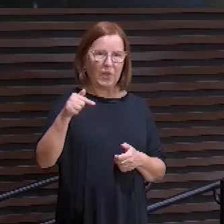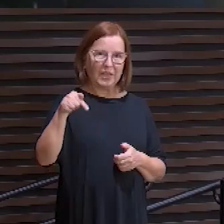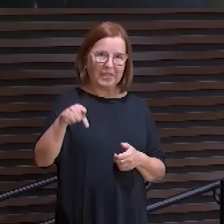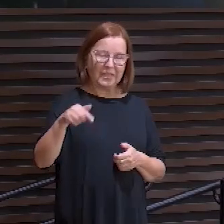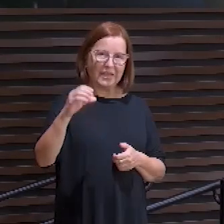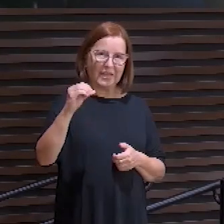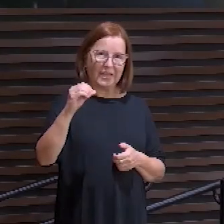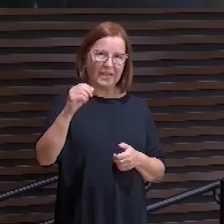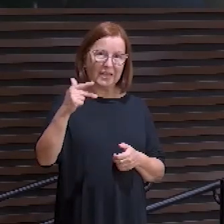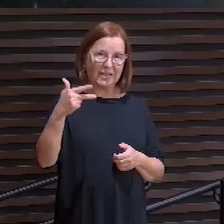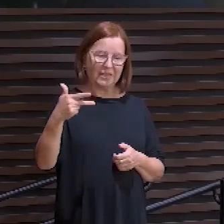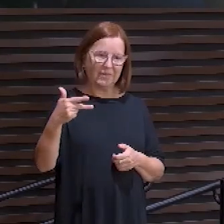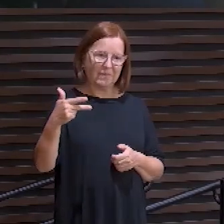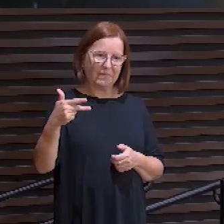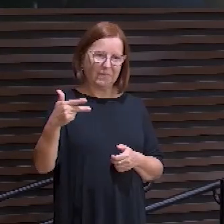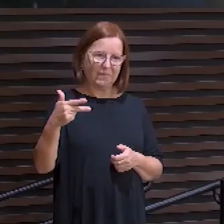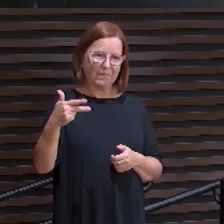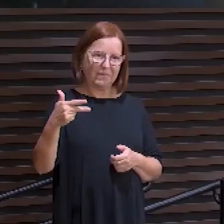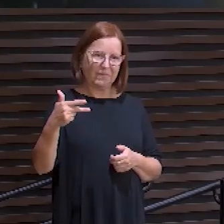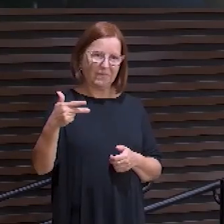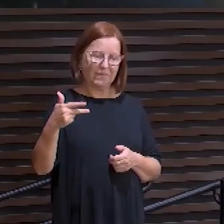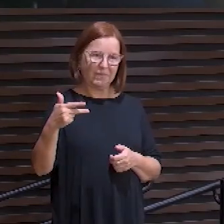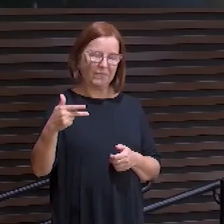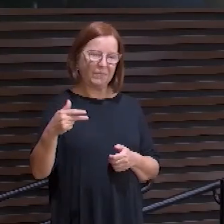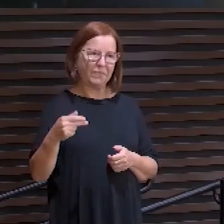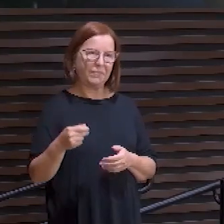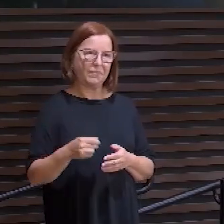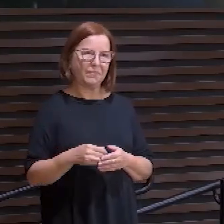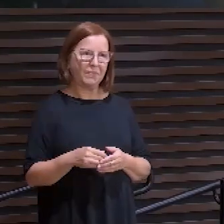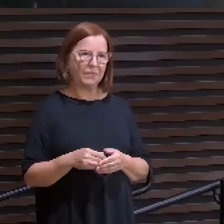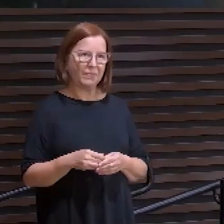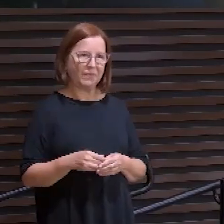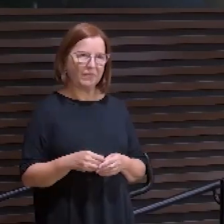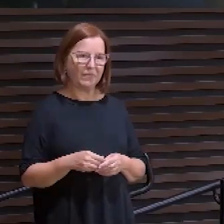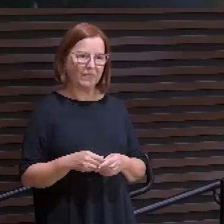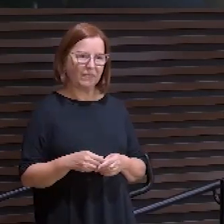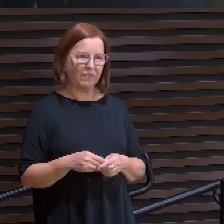1703, em Connecticut.